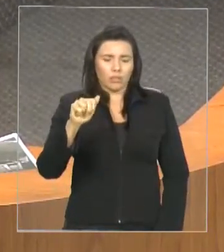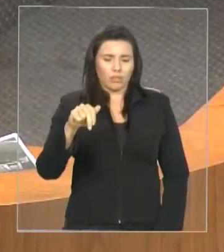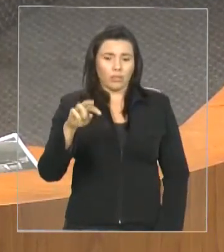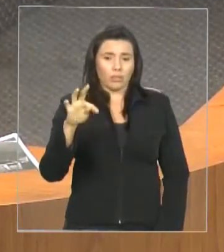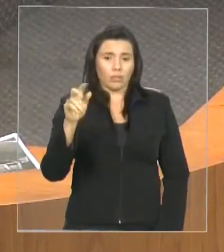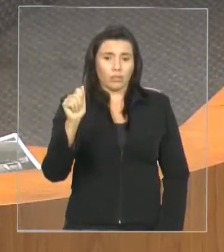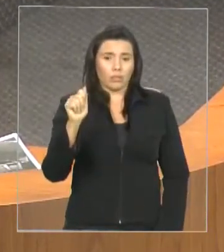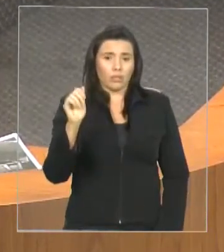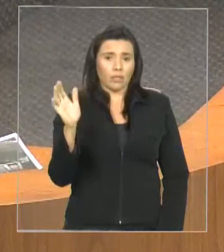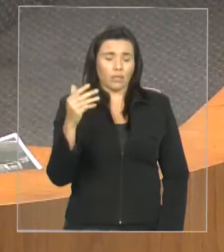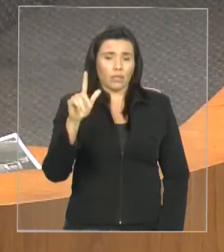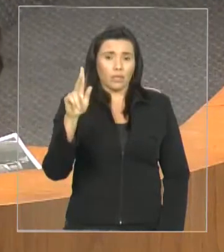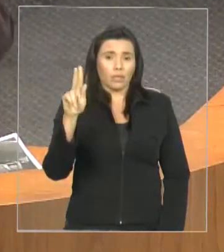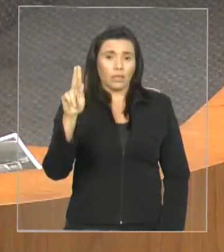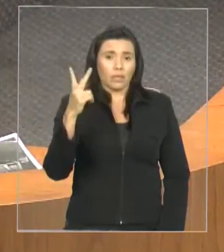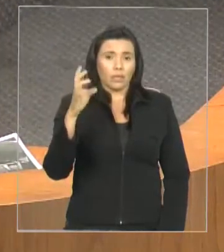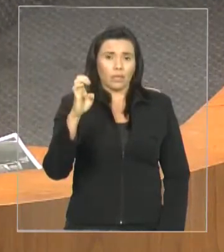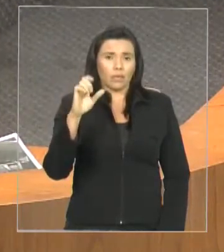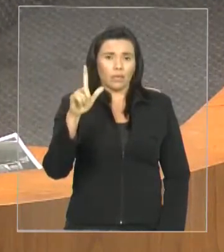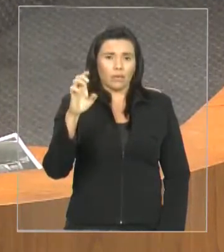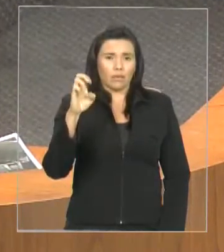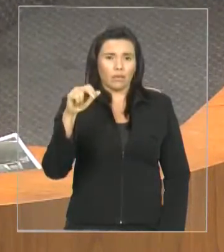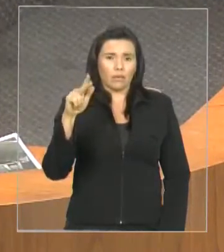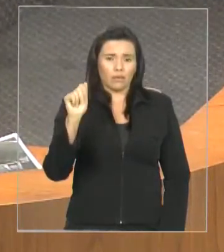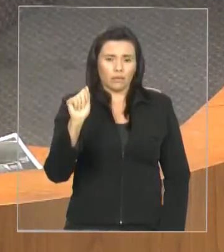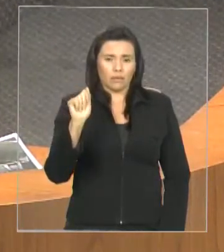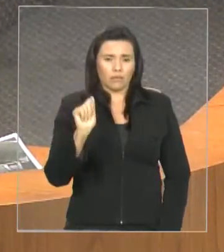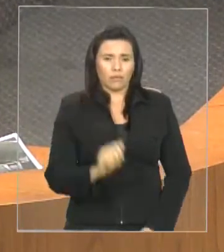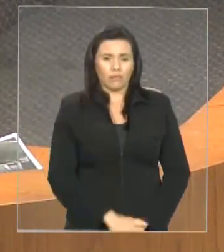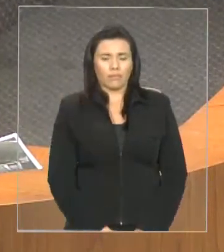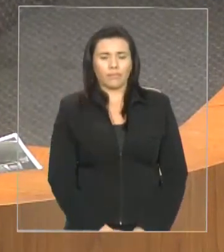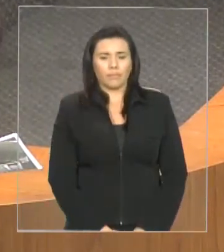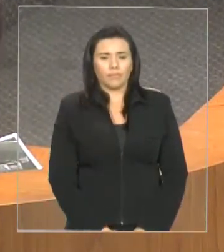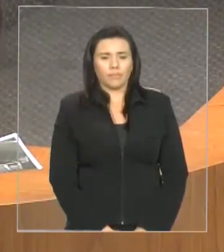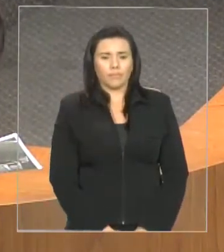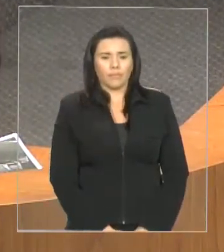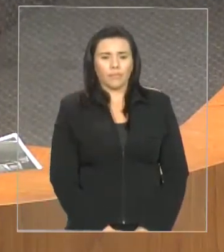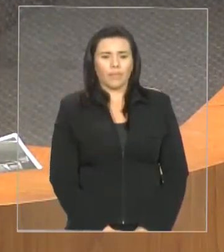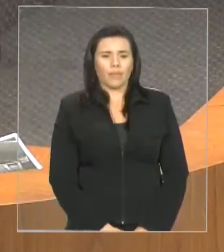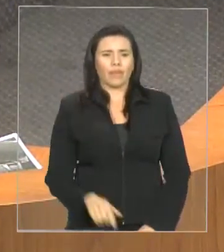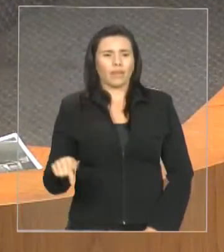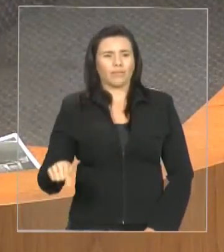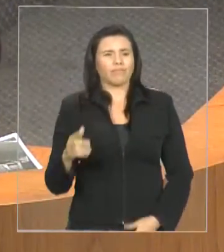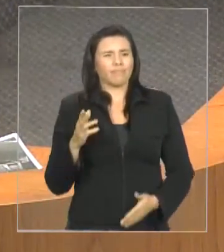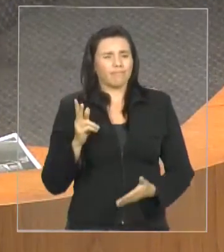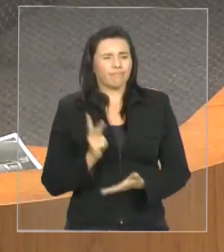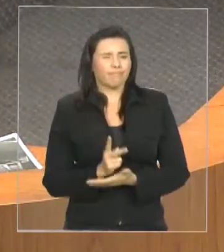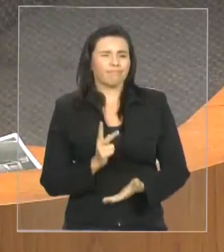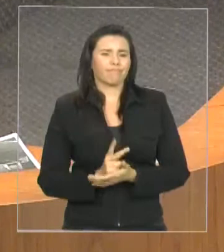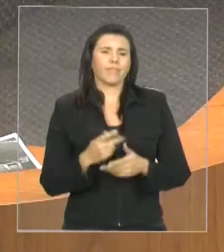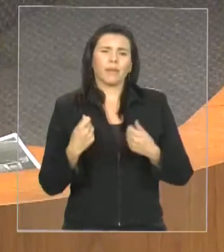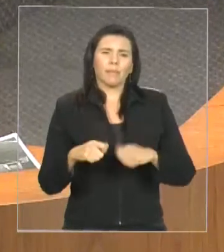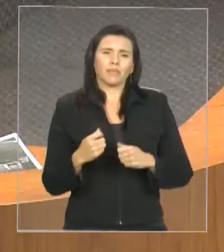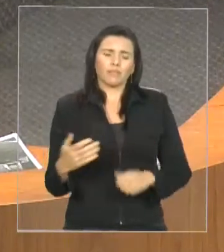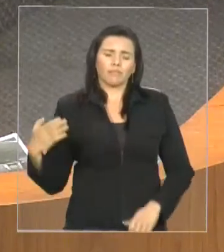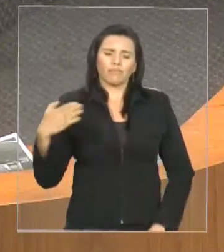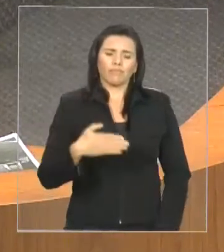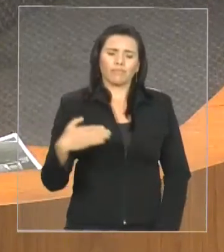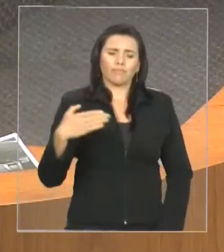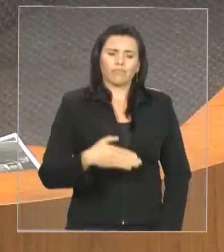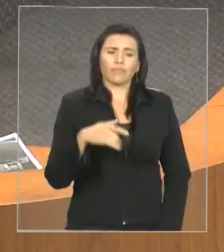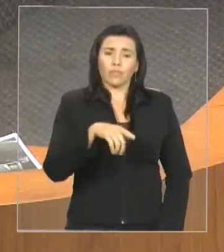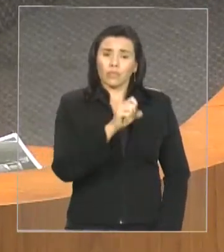e a última nasceu com microcefalia. E perambulando, saindo de Santa Helena para São Luís, para fazer um tratamento no Hospital